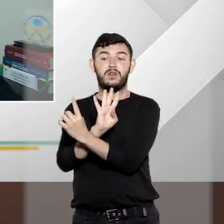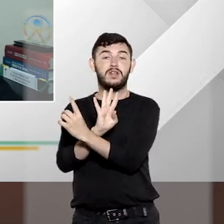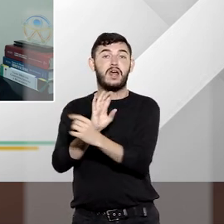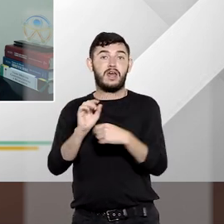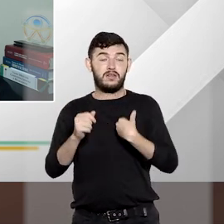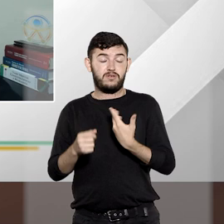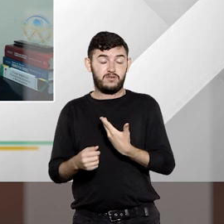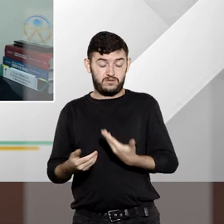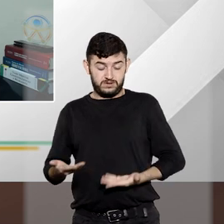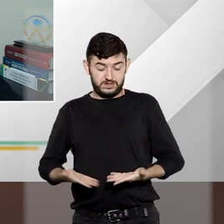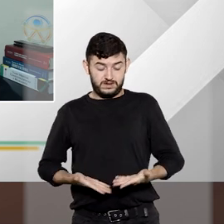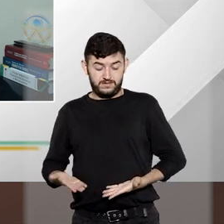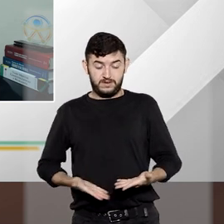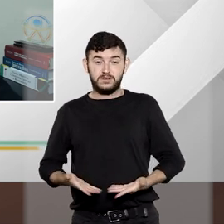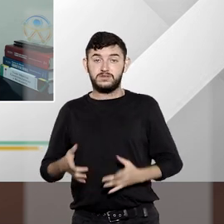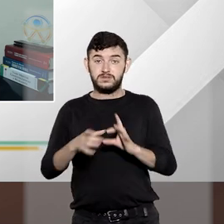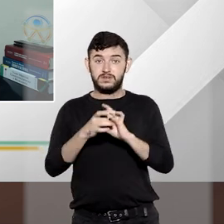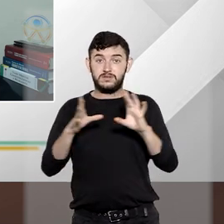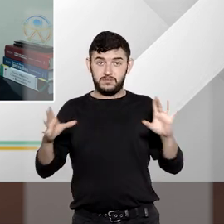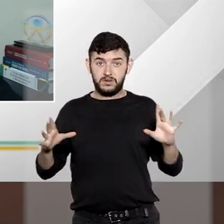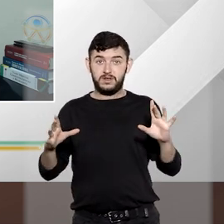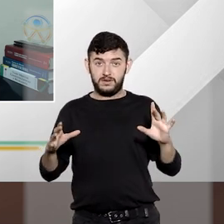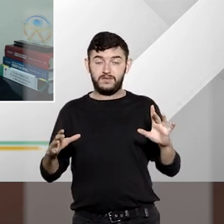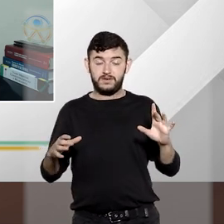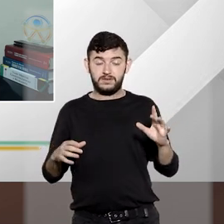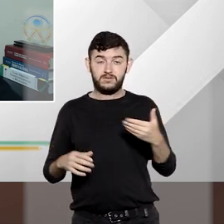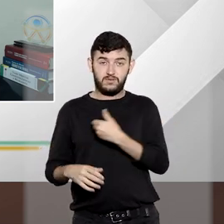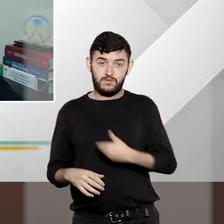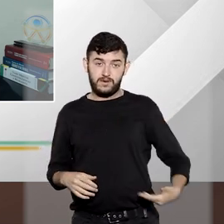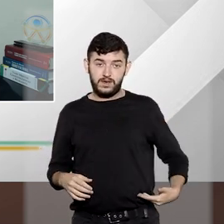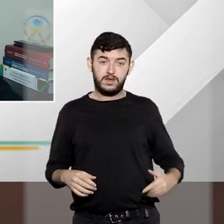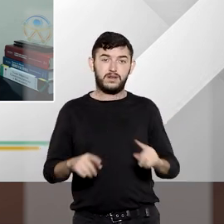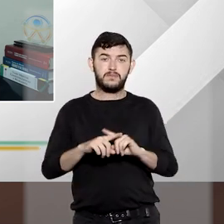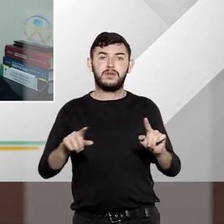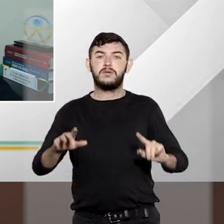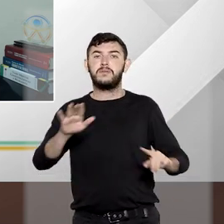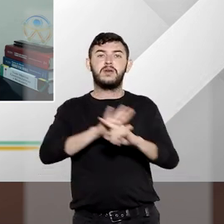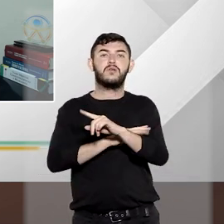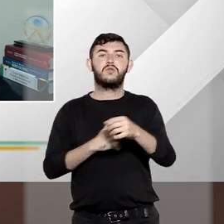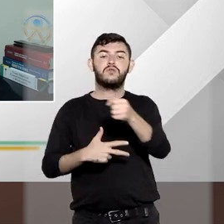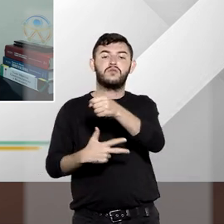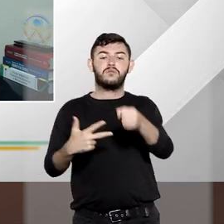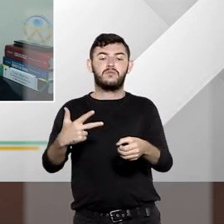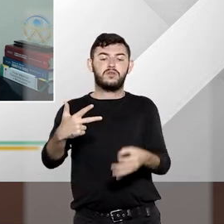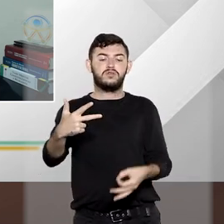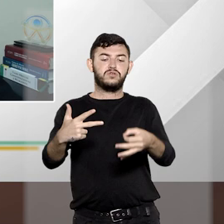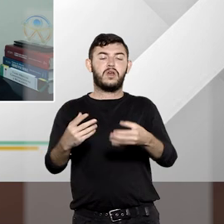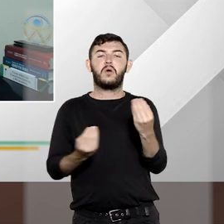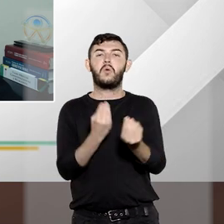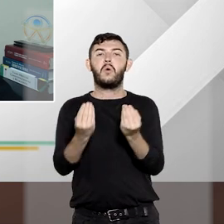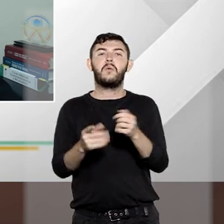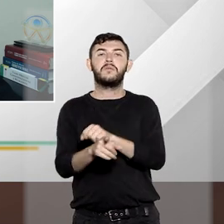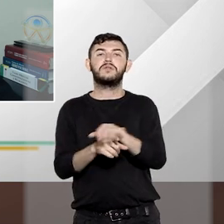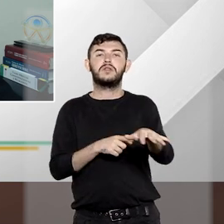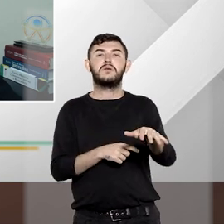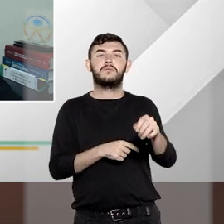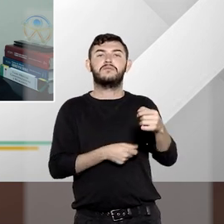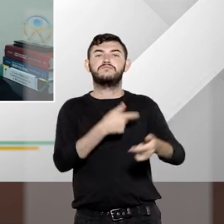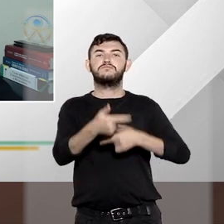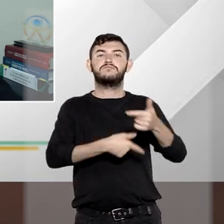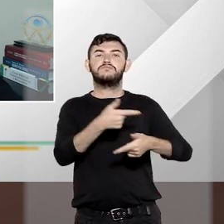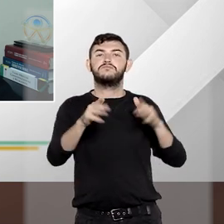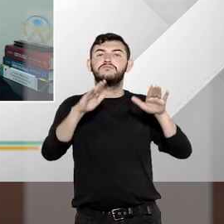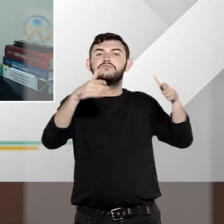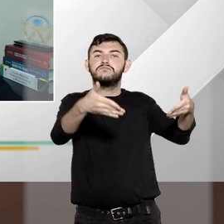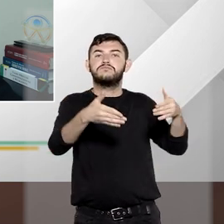como a gente já sabe, né, Marcela? Mas no judiciário, como é que se dá a previsão de prioridade na tramitação de demandas?